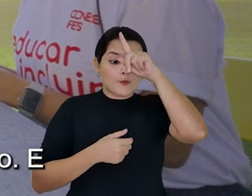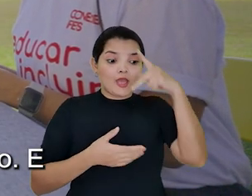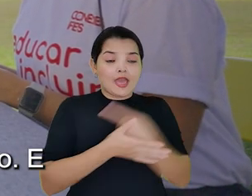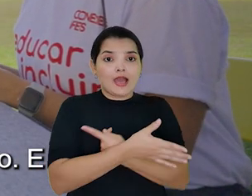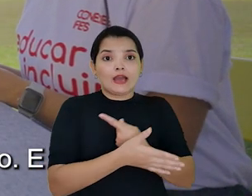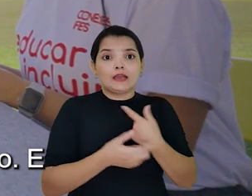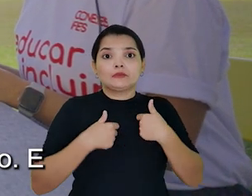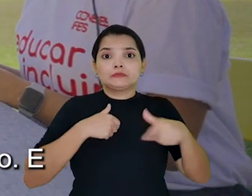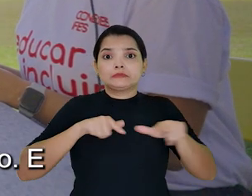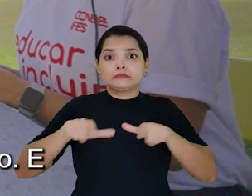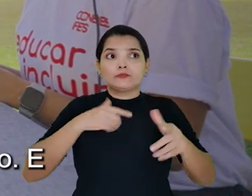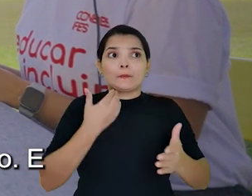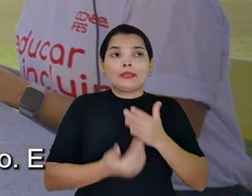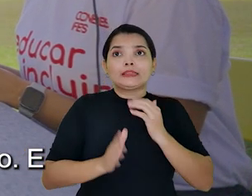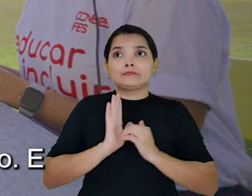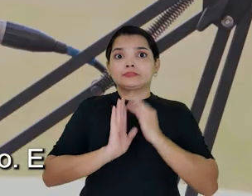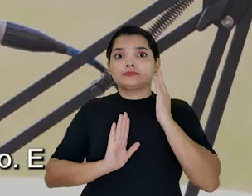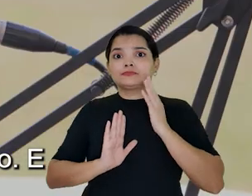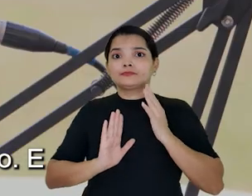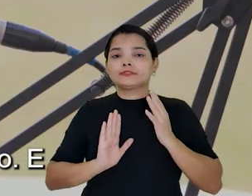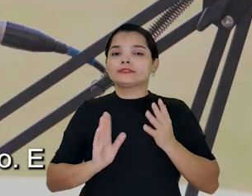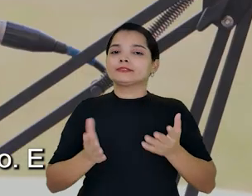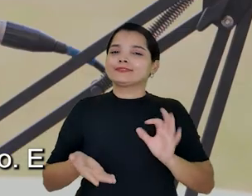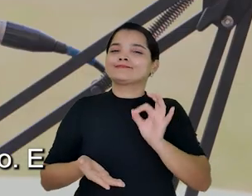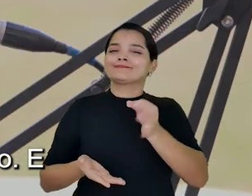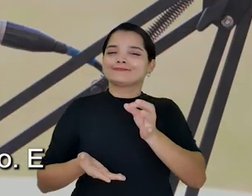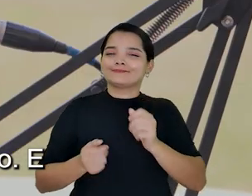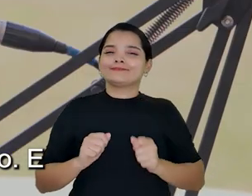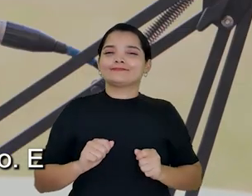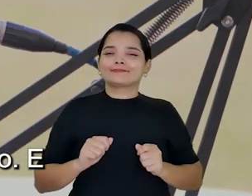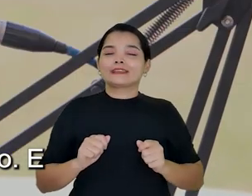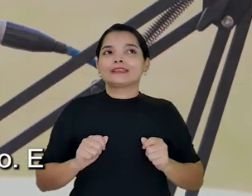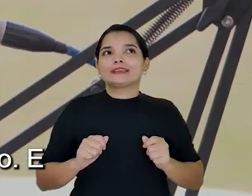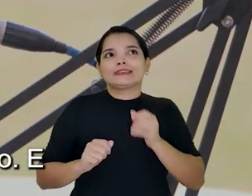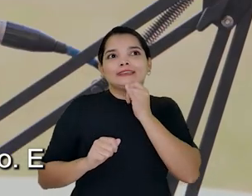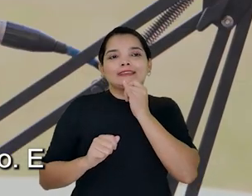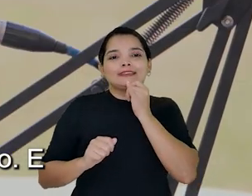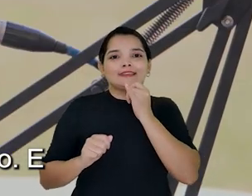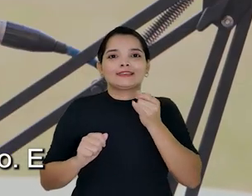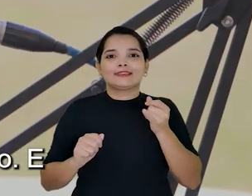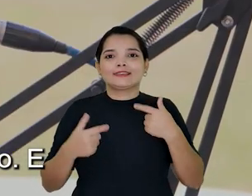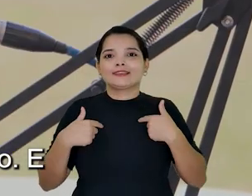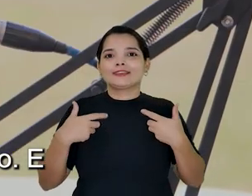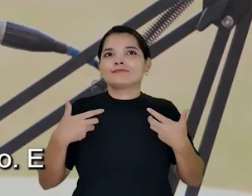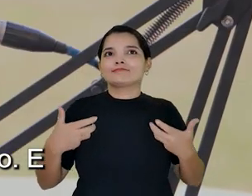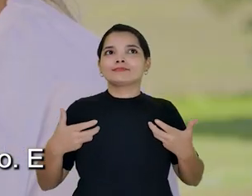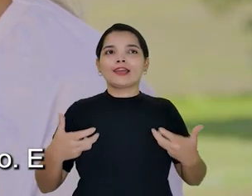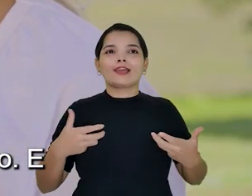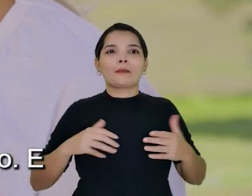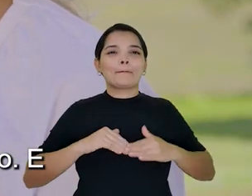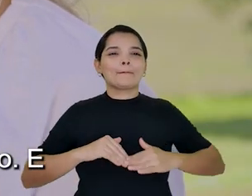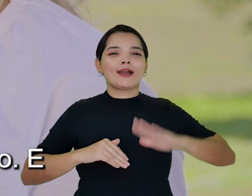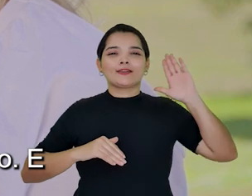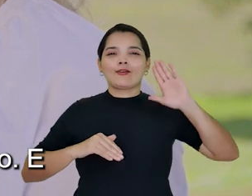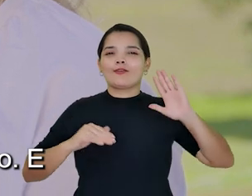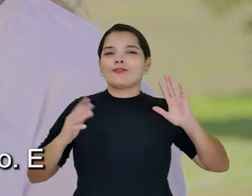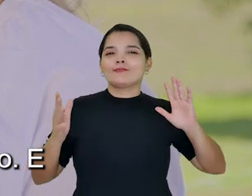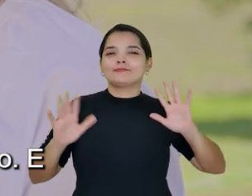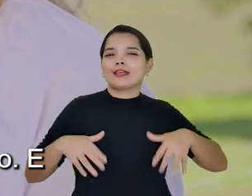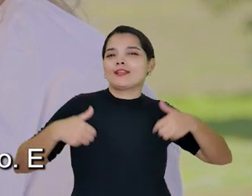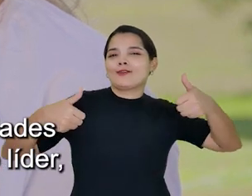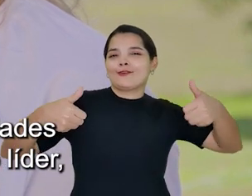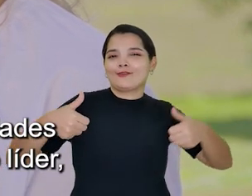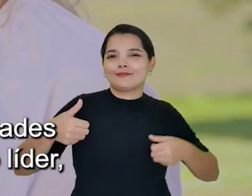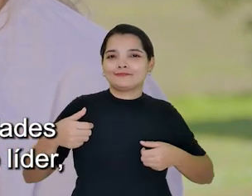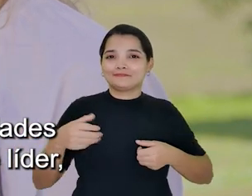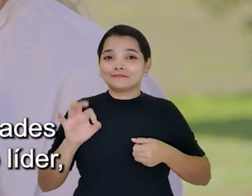sim então e potencialidades a gente quer Quanto maior melhor claro claro